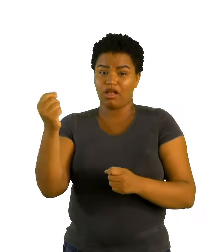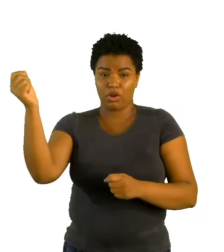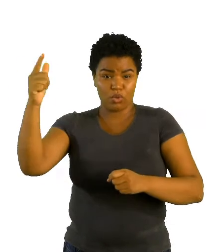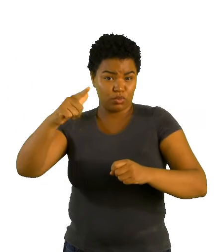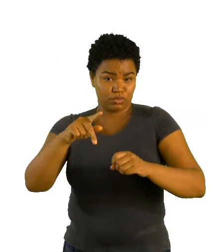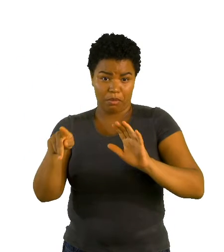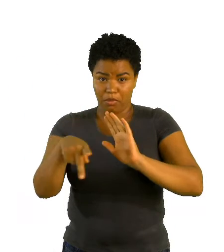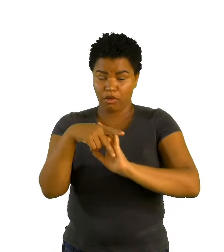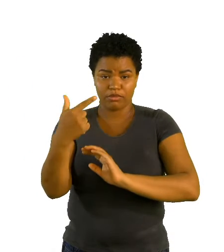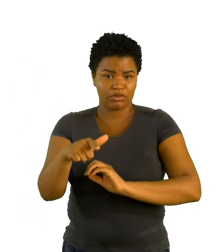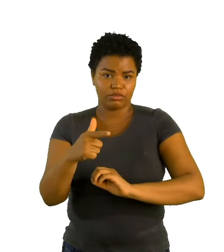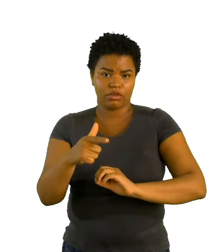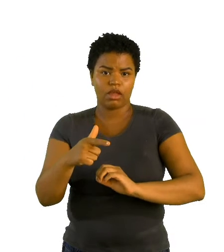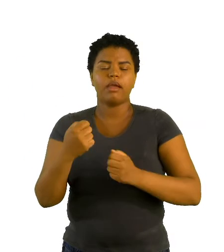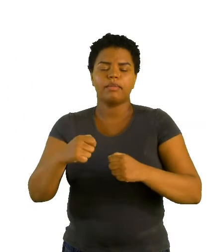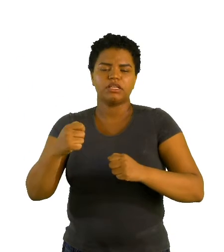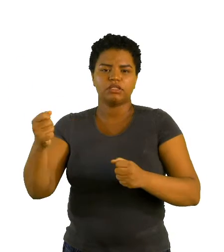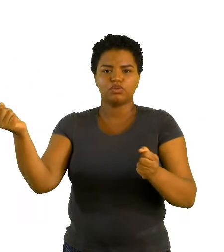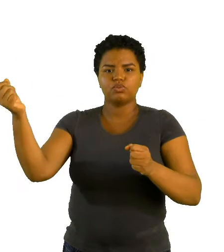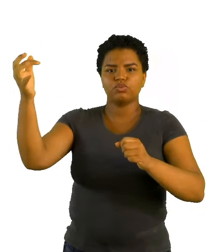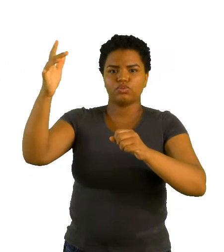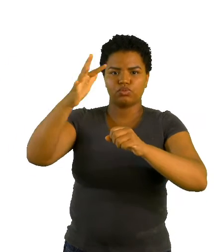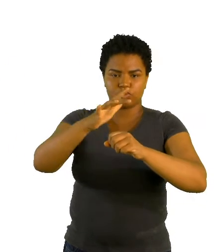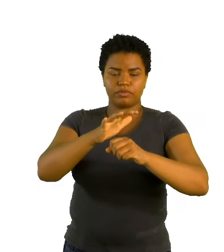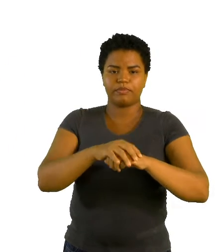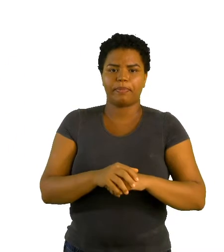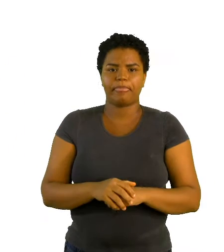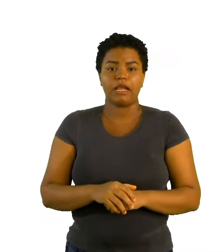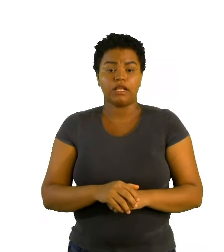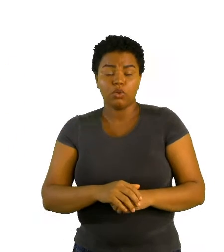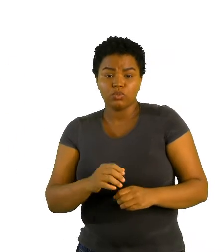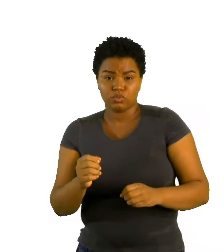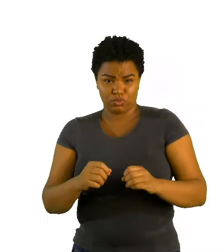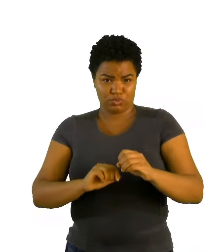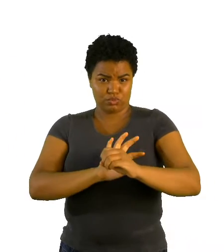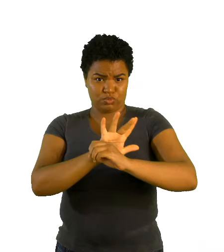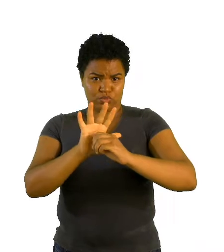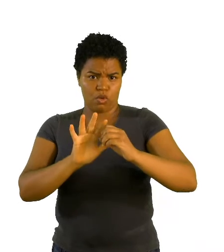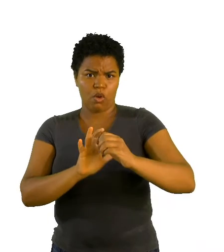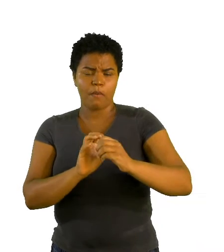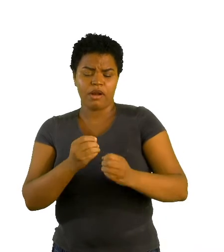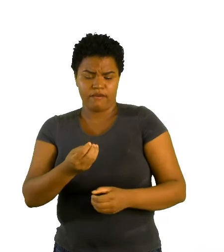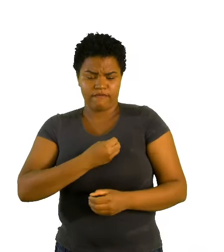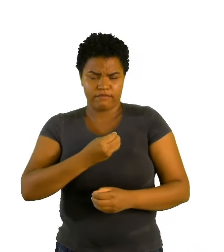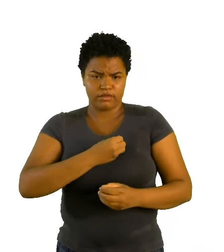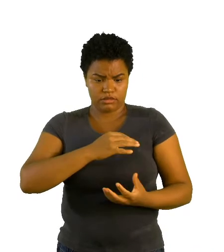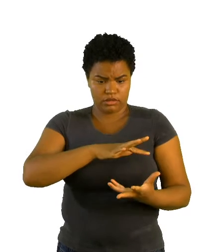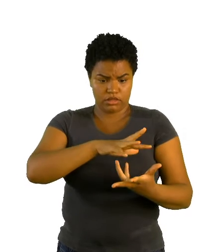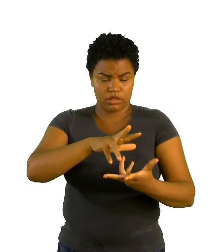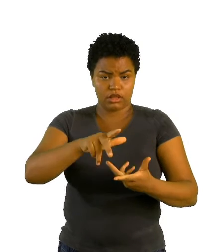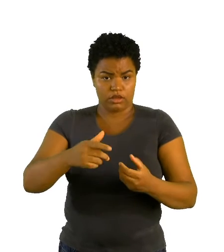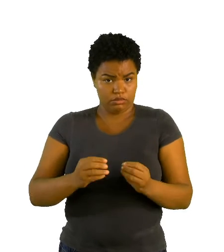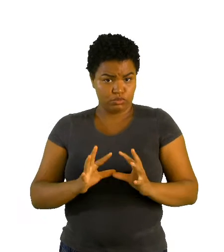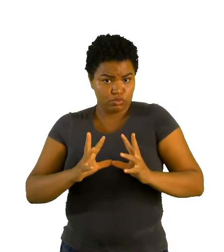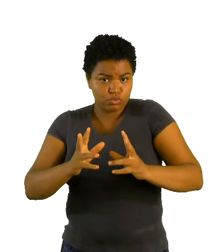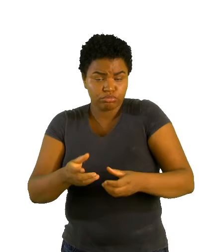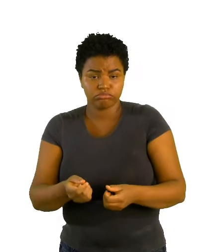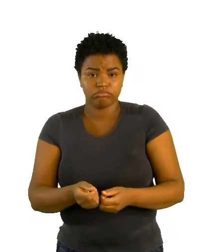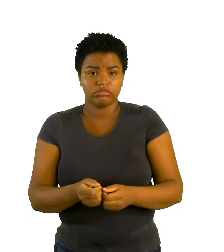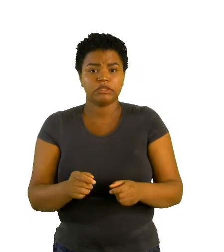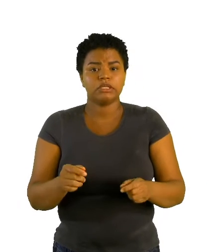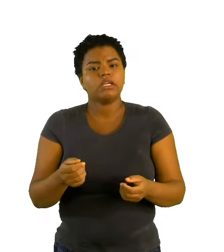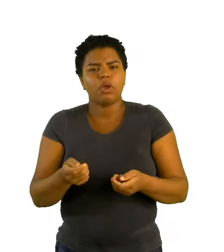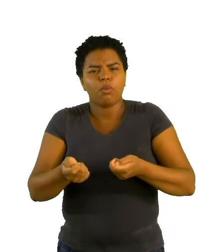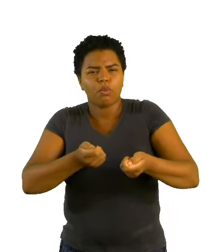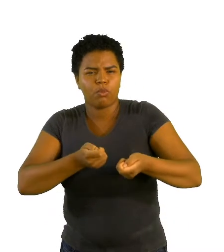Você entenderá a importância do Sol não só para a vida na Terra como um todo, mas também na forma de economia,